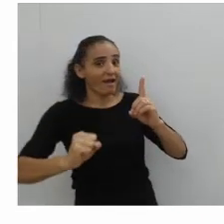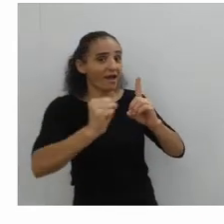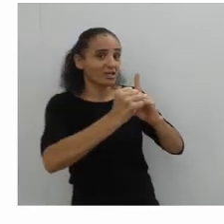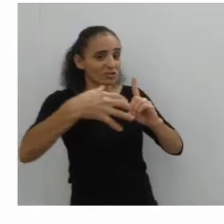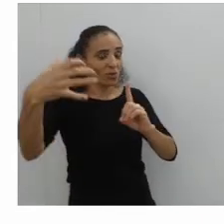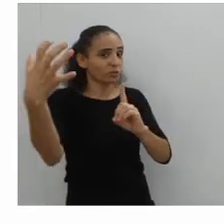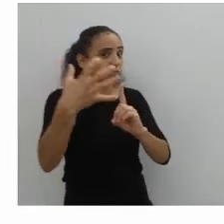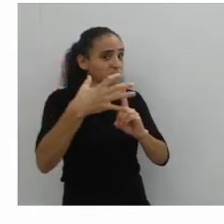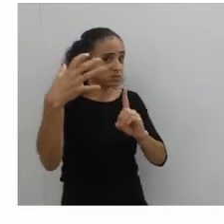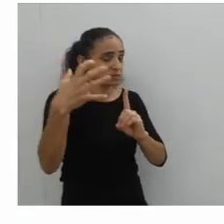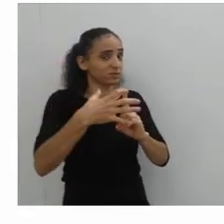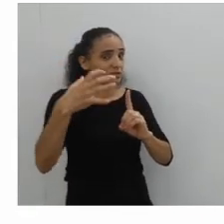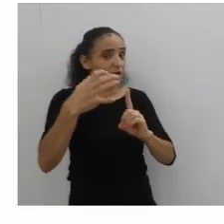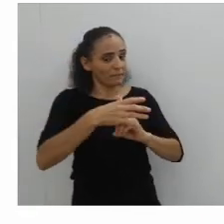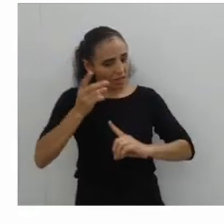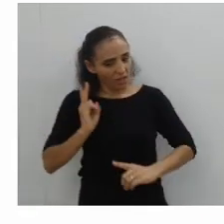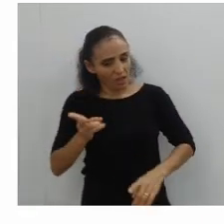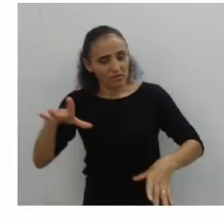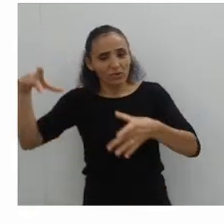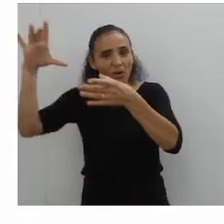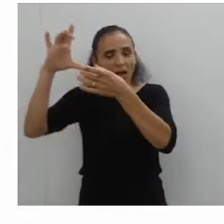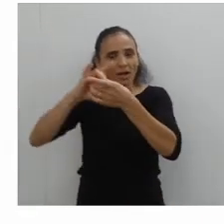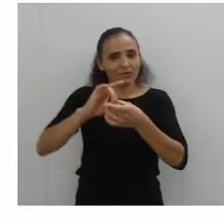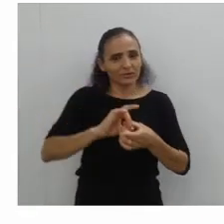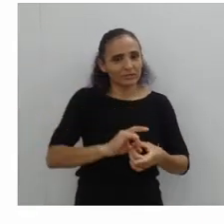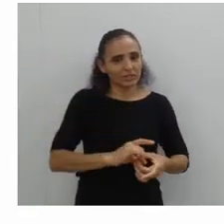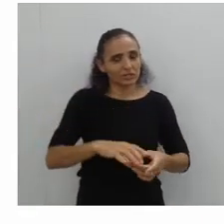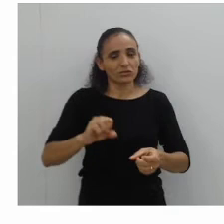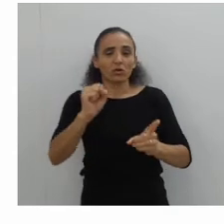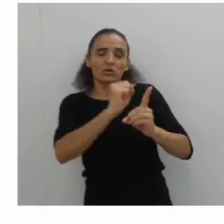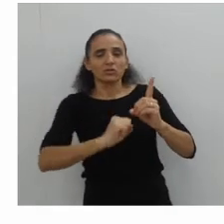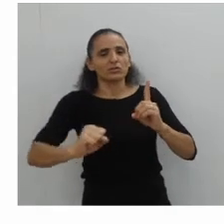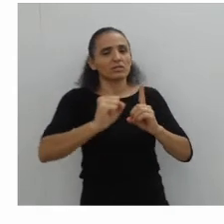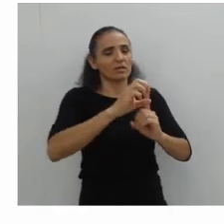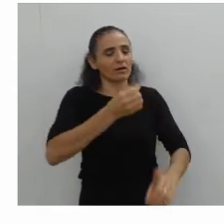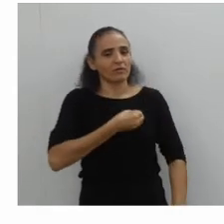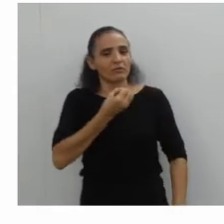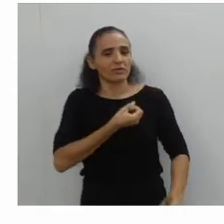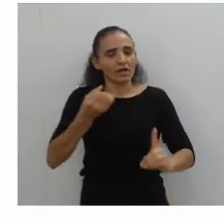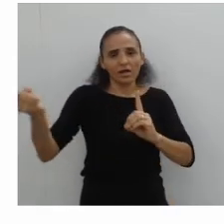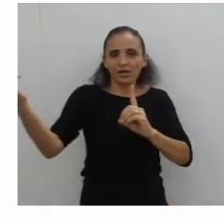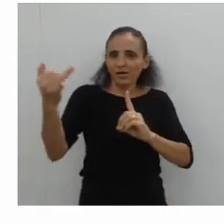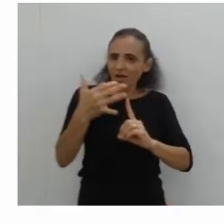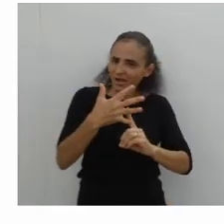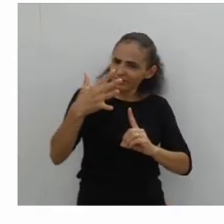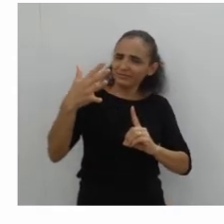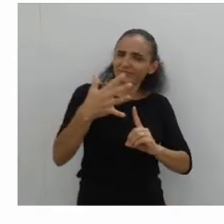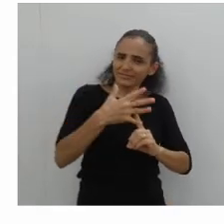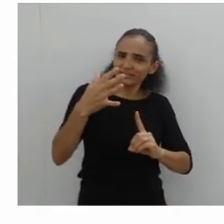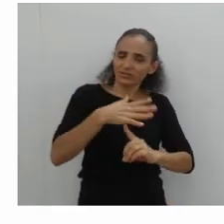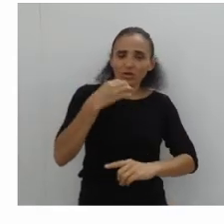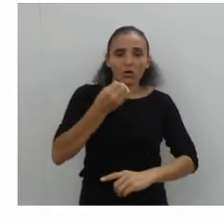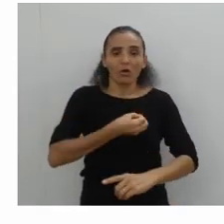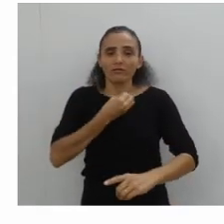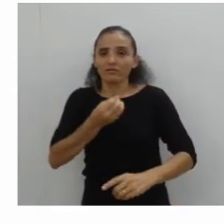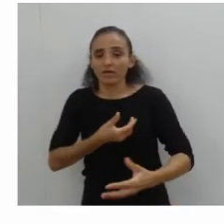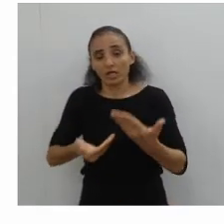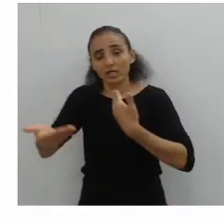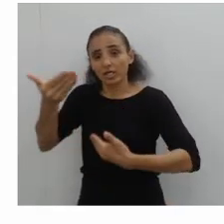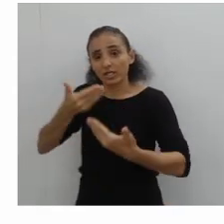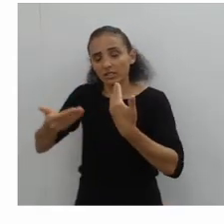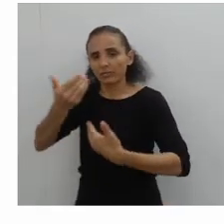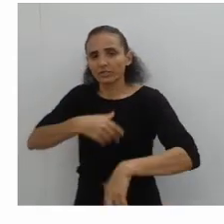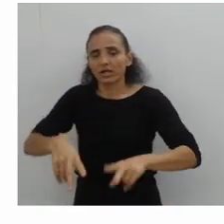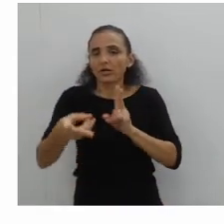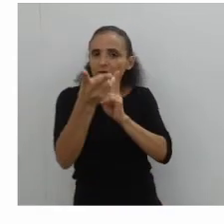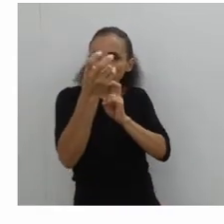influências, né, ali sociais, o contexto social e cultural em que nós vivemos influencia a nossa maneira de jogar e de